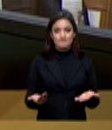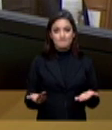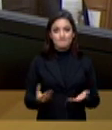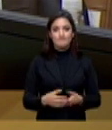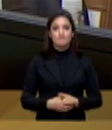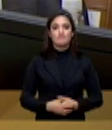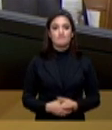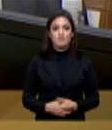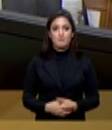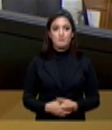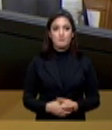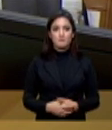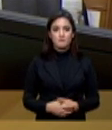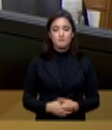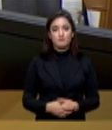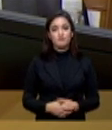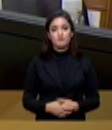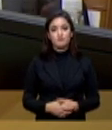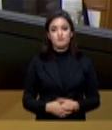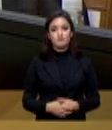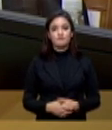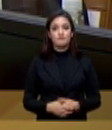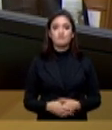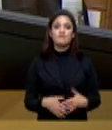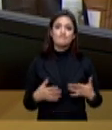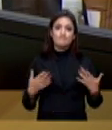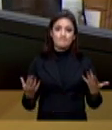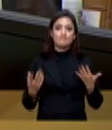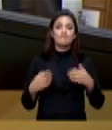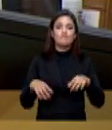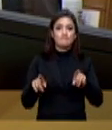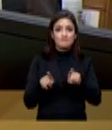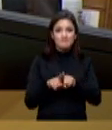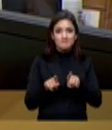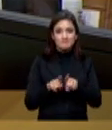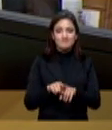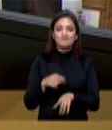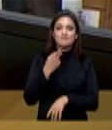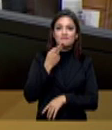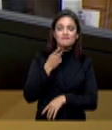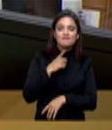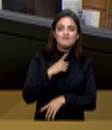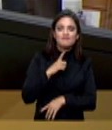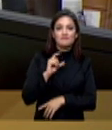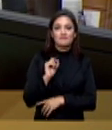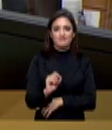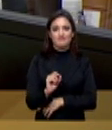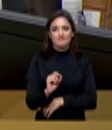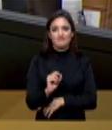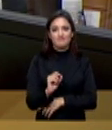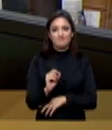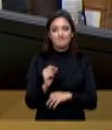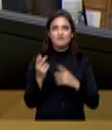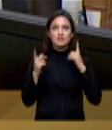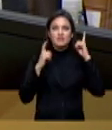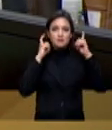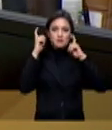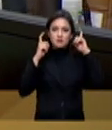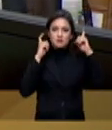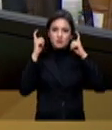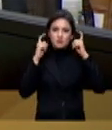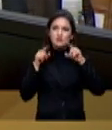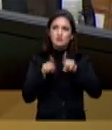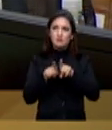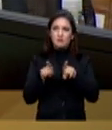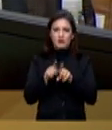este tribunal pleno e como não poderia deixar de ser perpassam também assim que tu diz dos